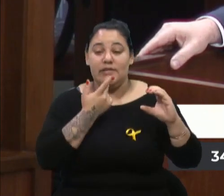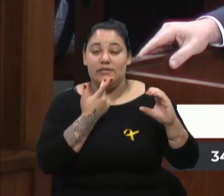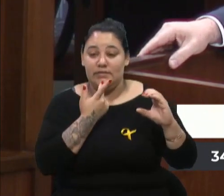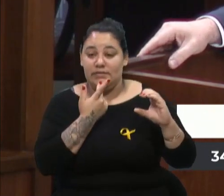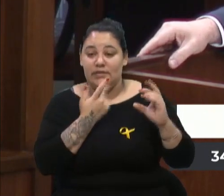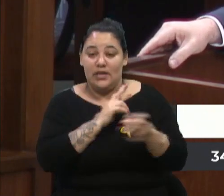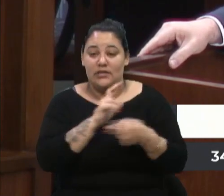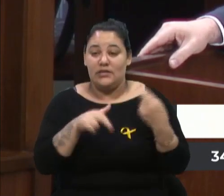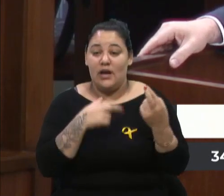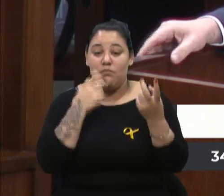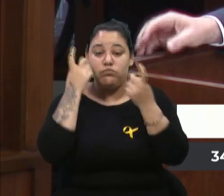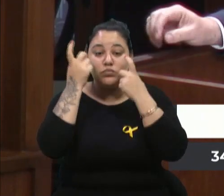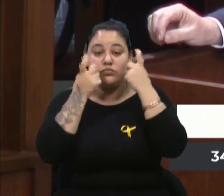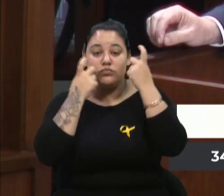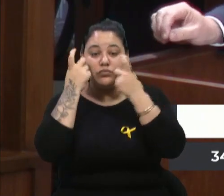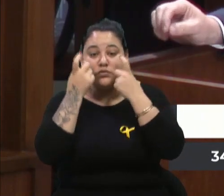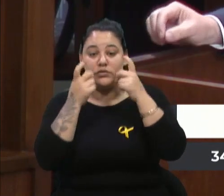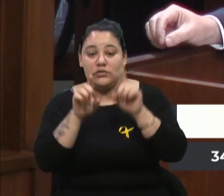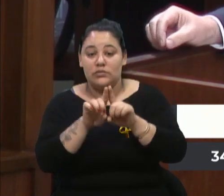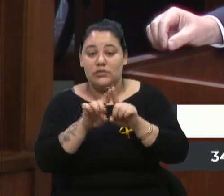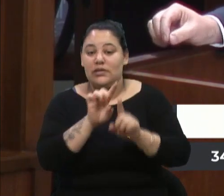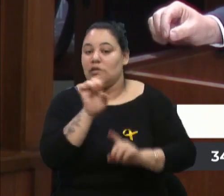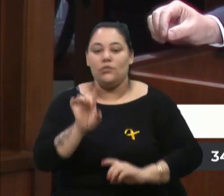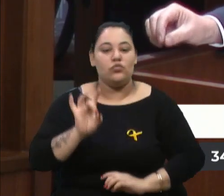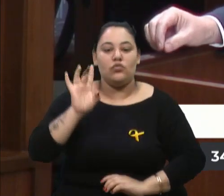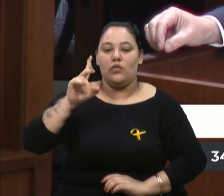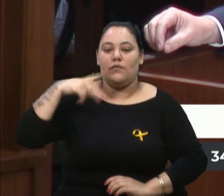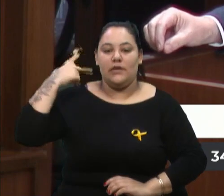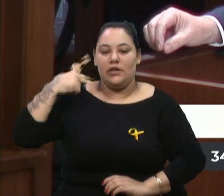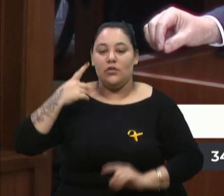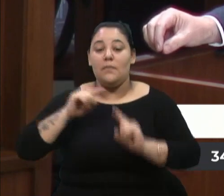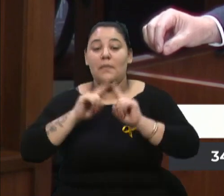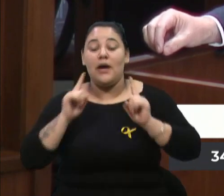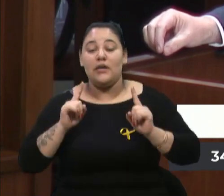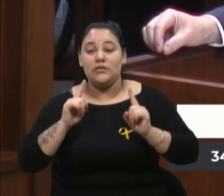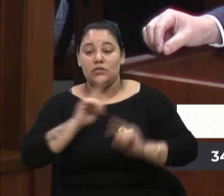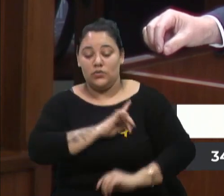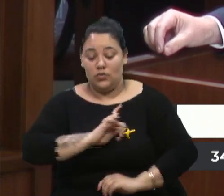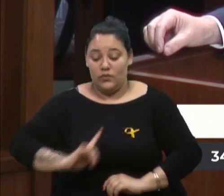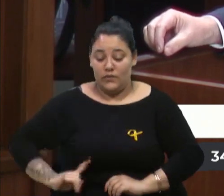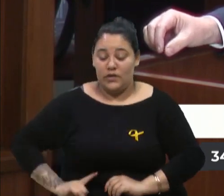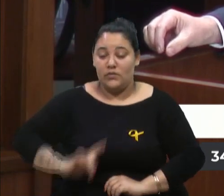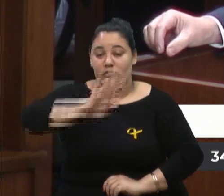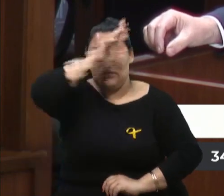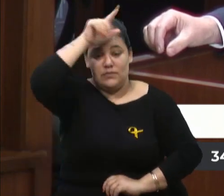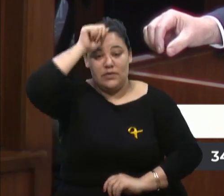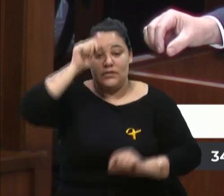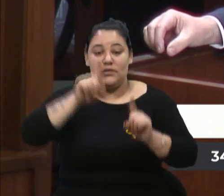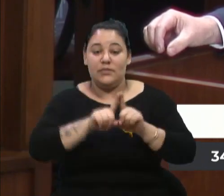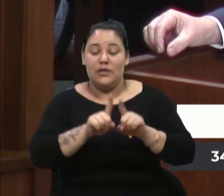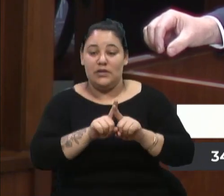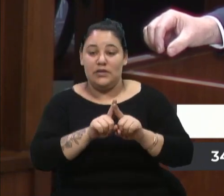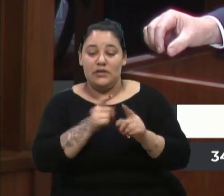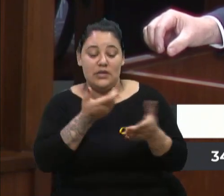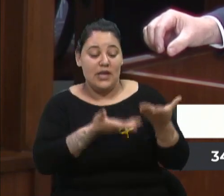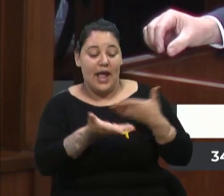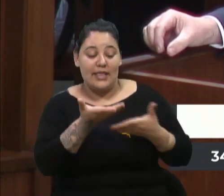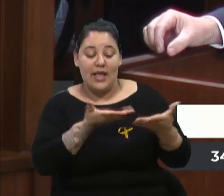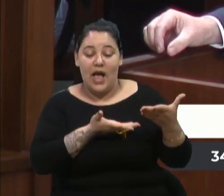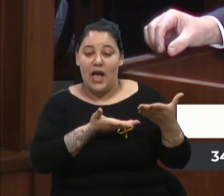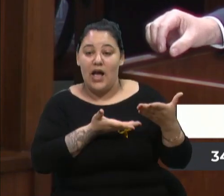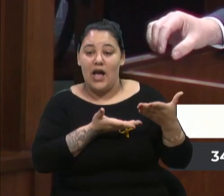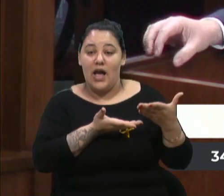da preocupação não só dos vereadores, mas também do governo municipal em tratar de